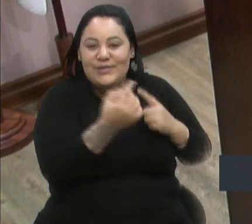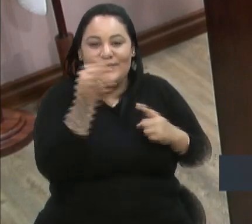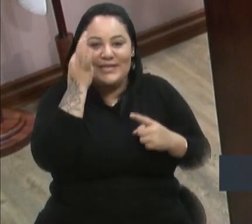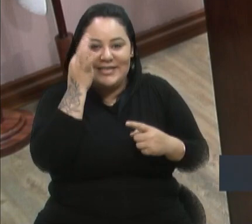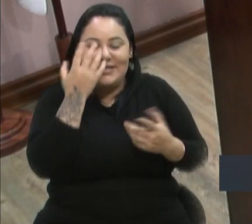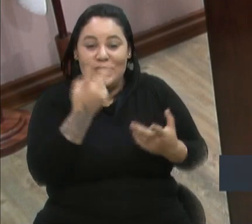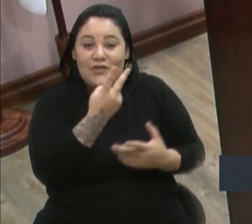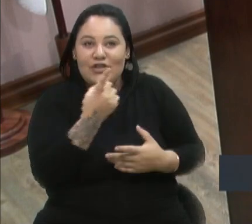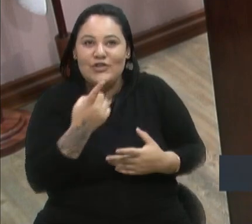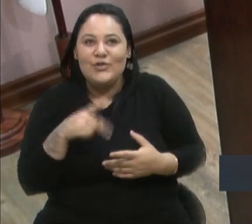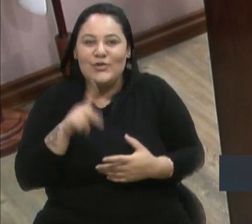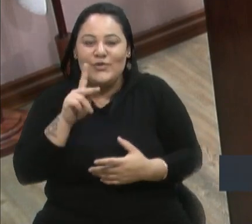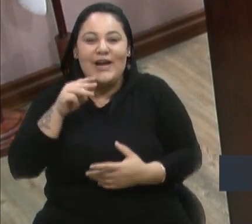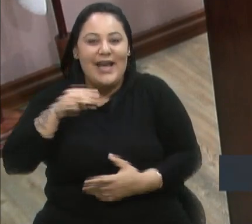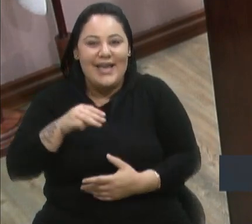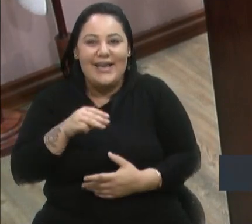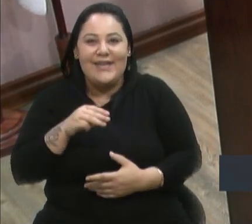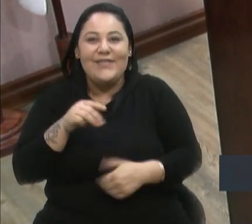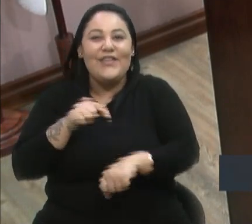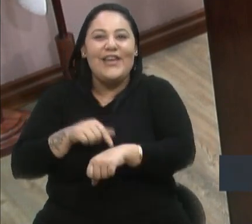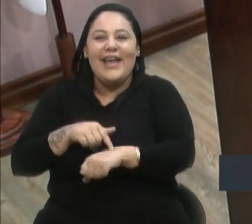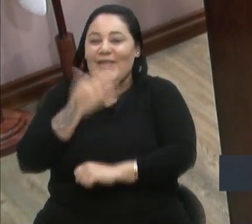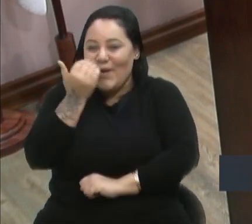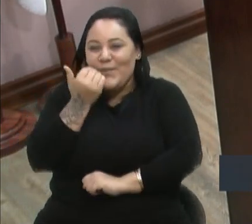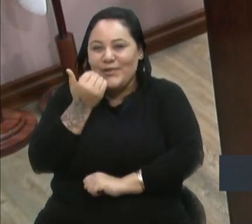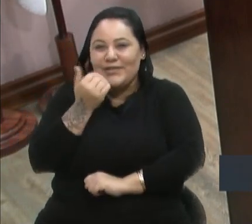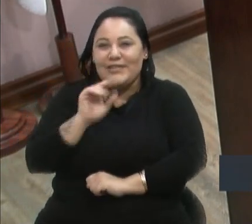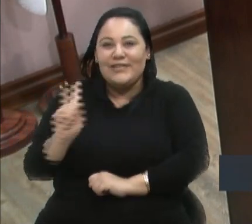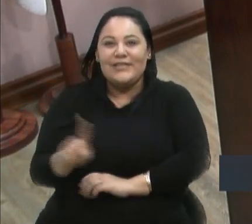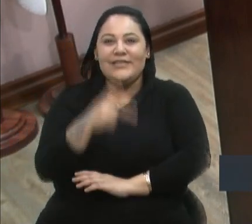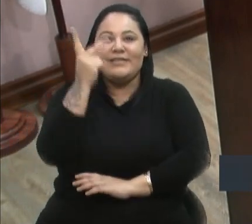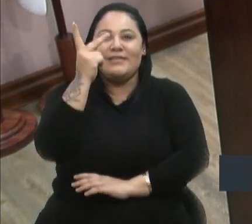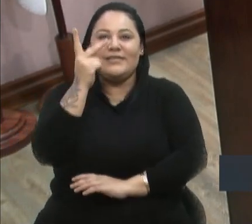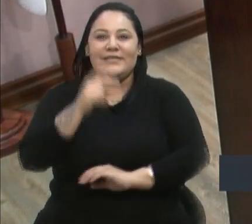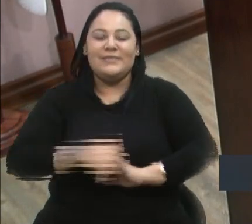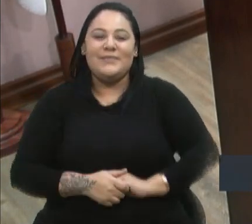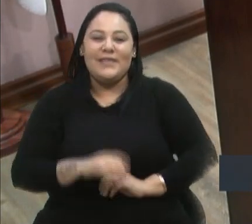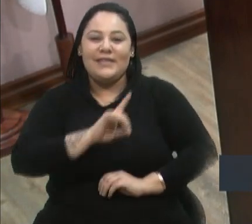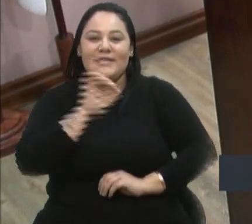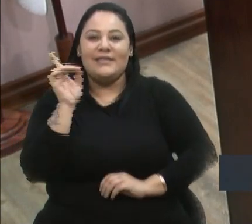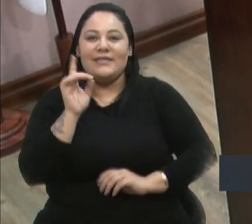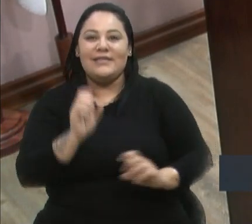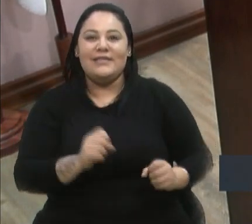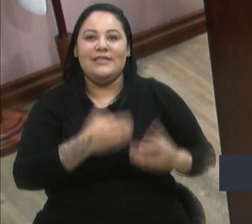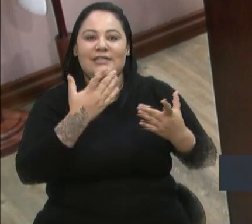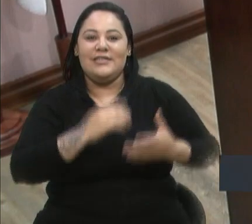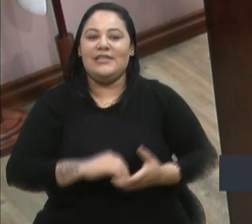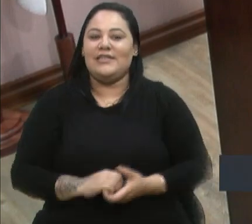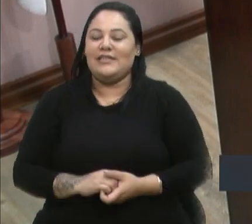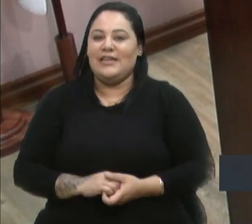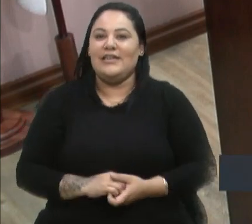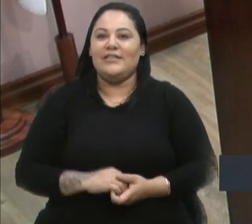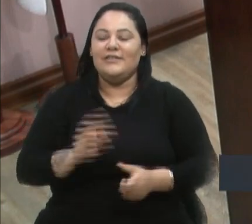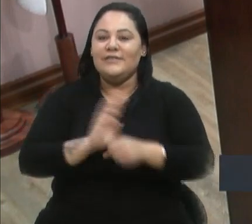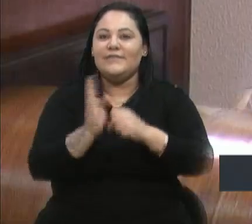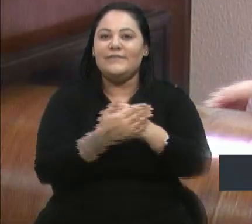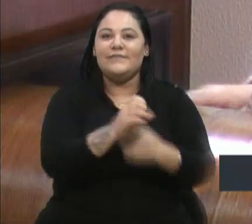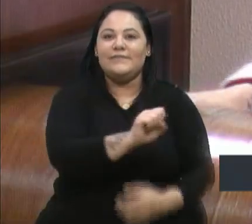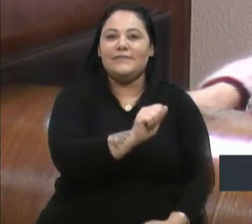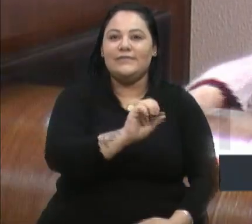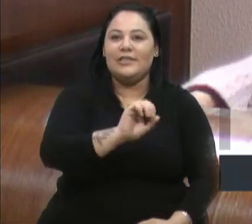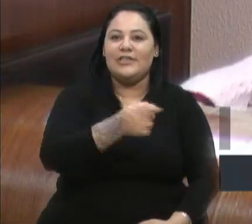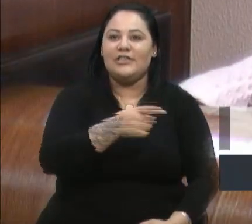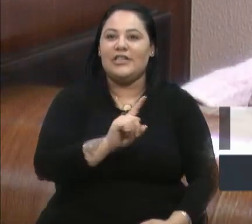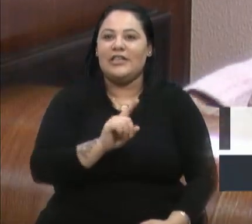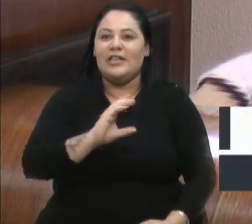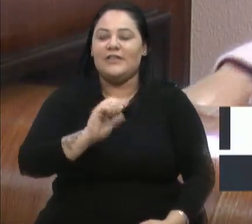nos encontramos na hora do almoço, no almoço do Ellen Keller, lá no São Caetano. E queria lhe parabenizar pela participação na prova,